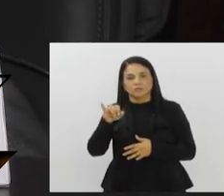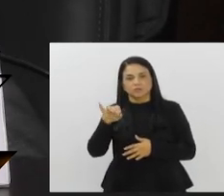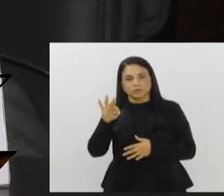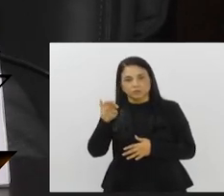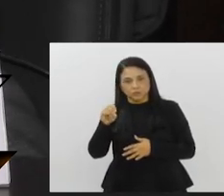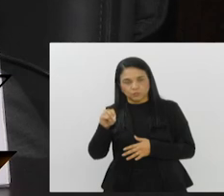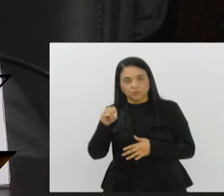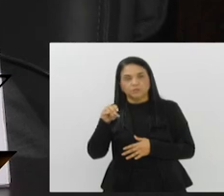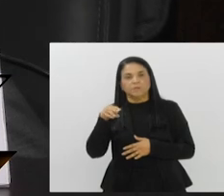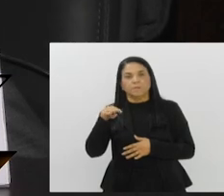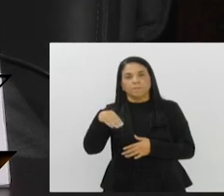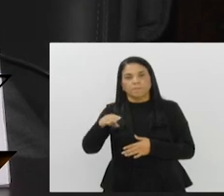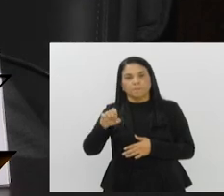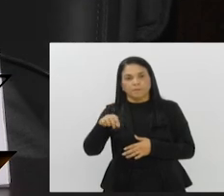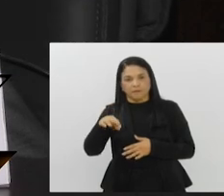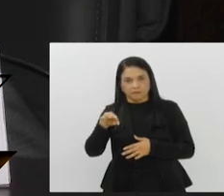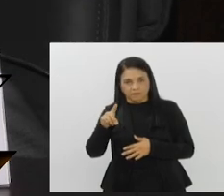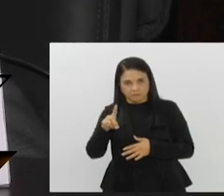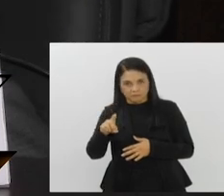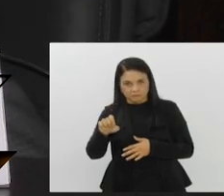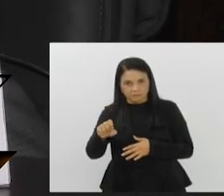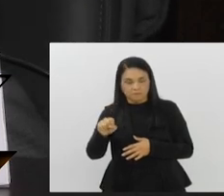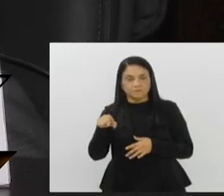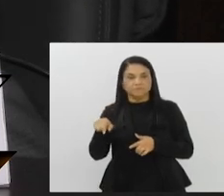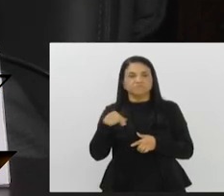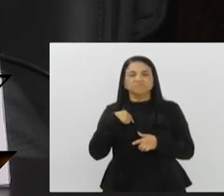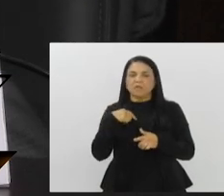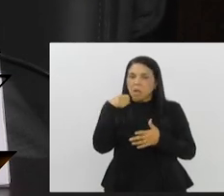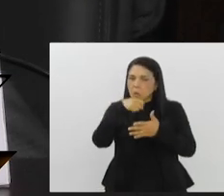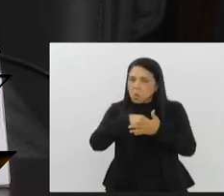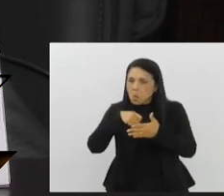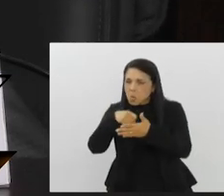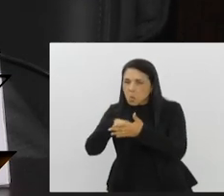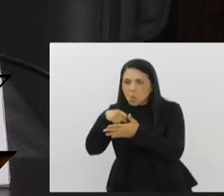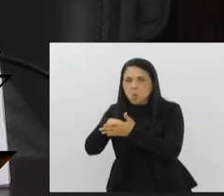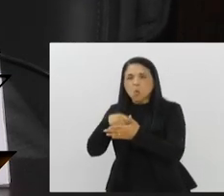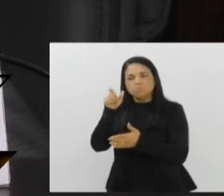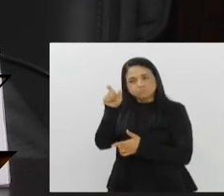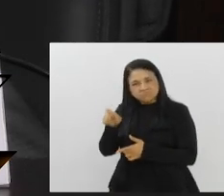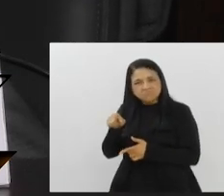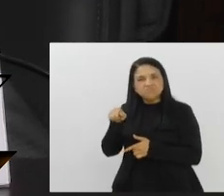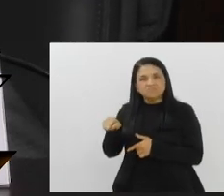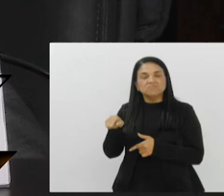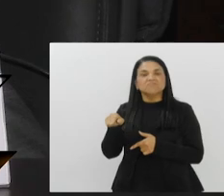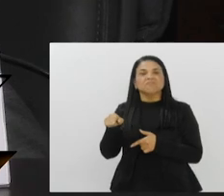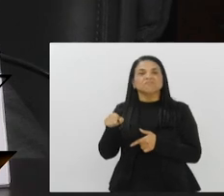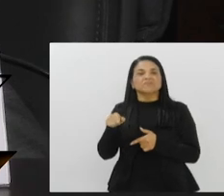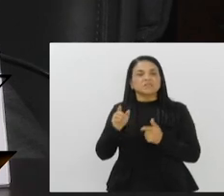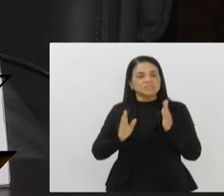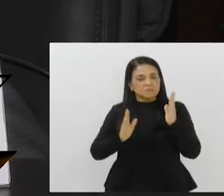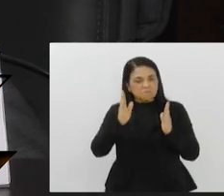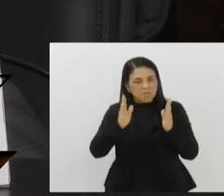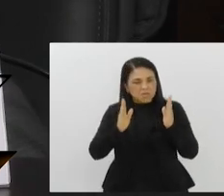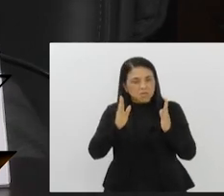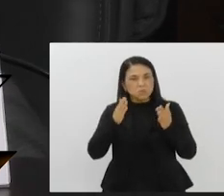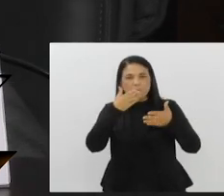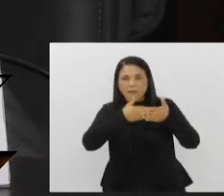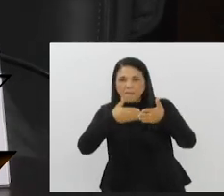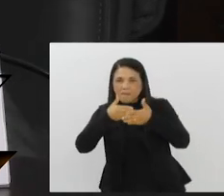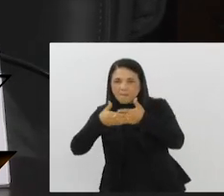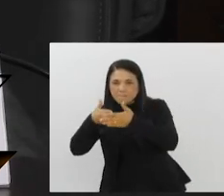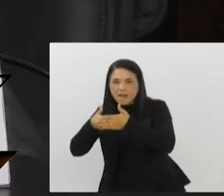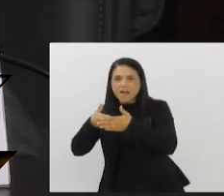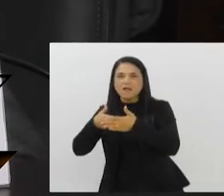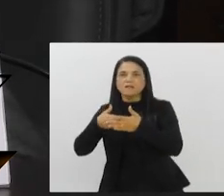dados ele lutou lutou em muito encontrou todo tipo de resistência do Superior Tribunal militar enfrentou